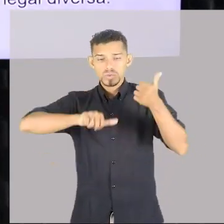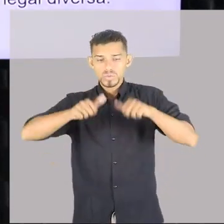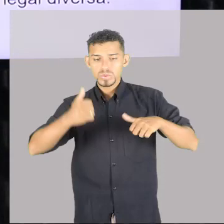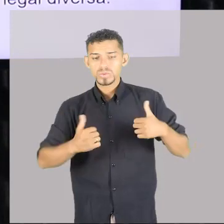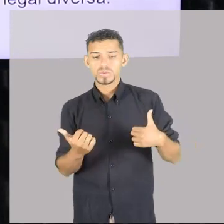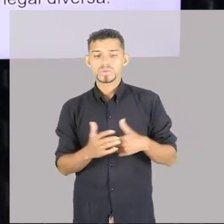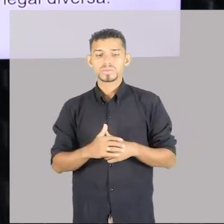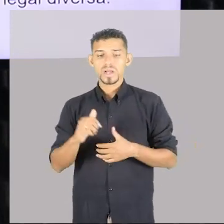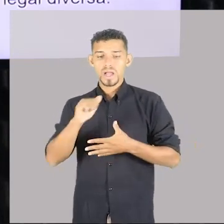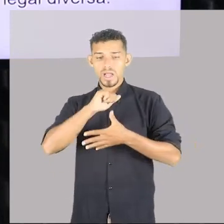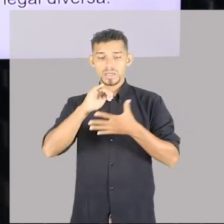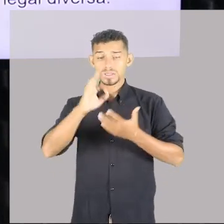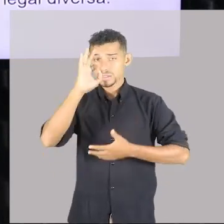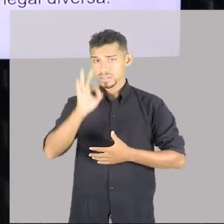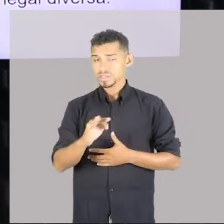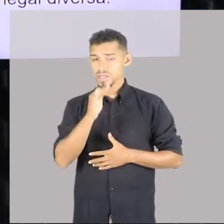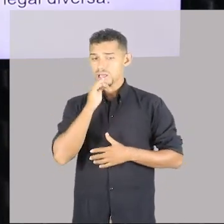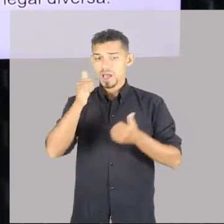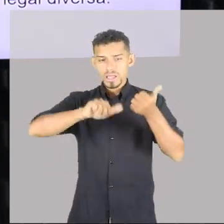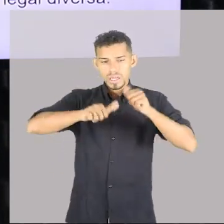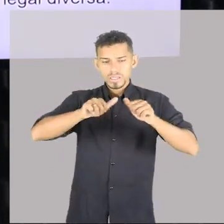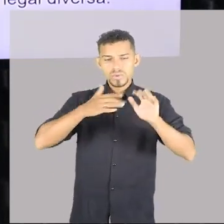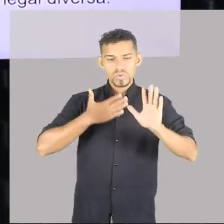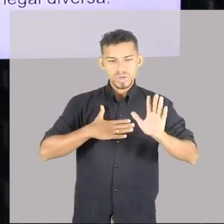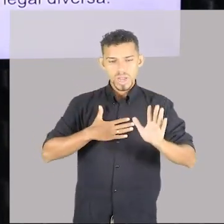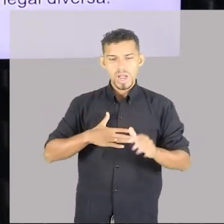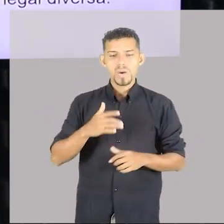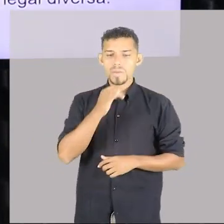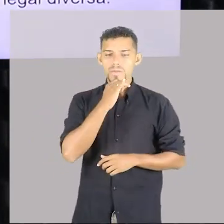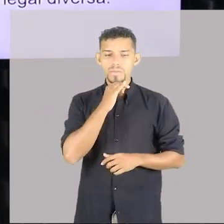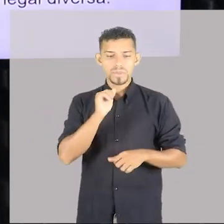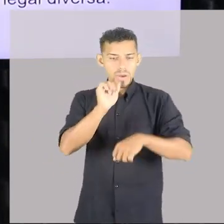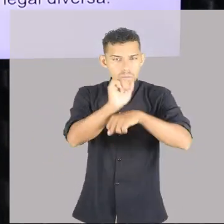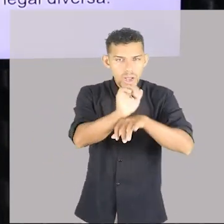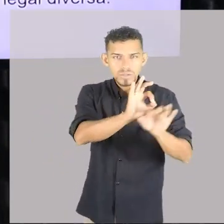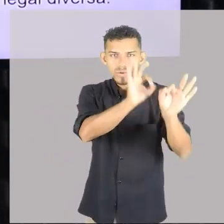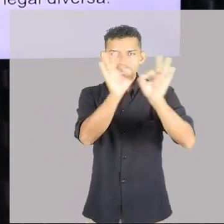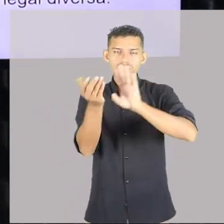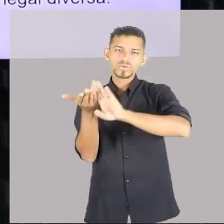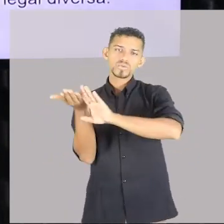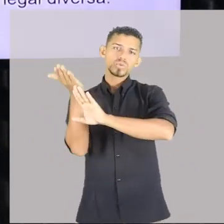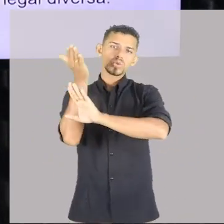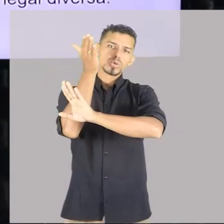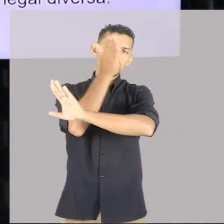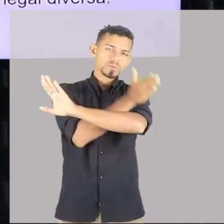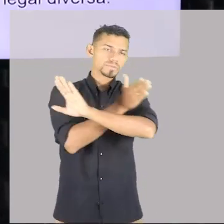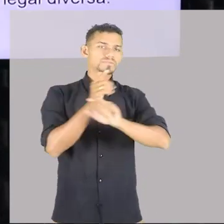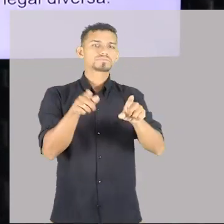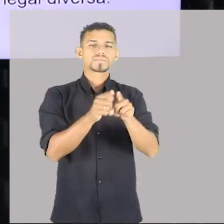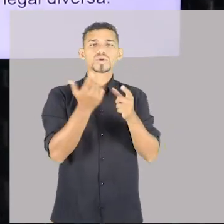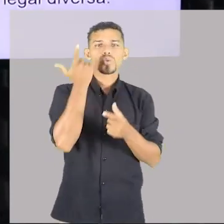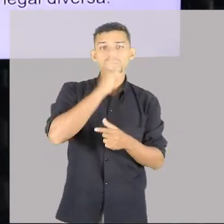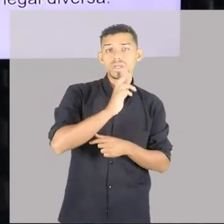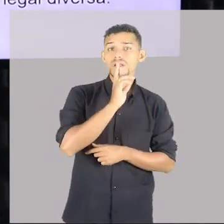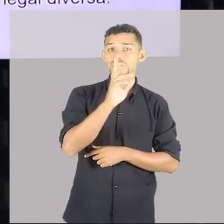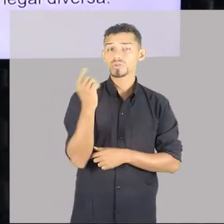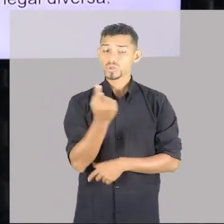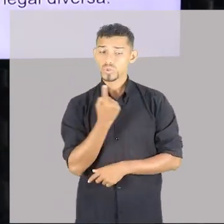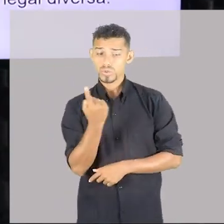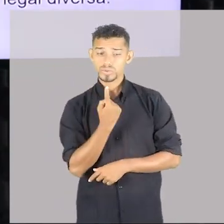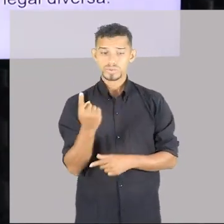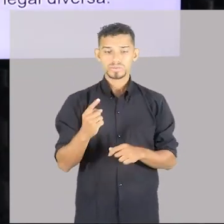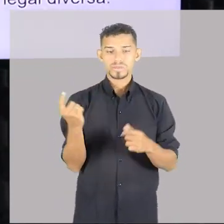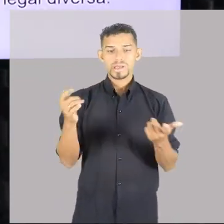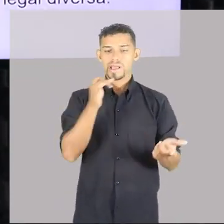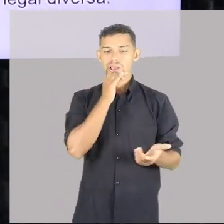a alternativa correta. Vá analisando com calma, dê um pause no vídeo se necessário para avaliar se você consegue responder sozinho,